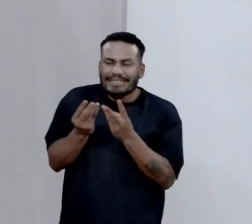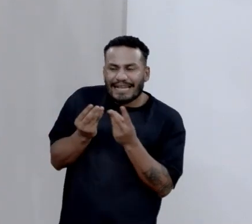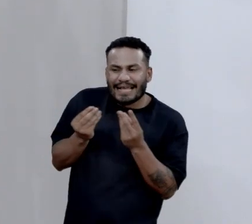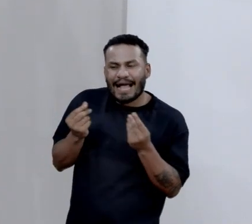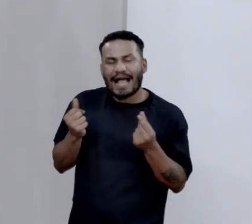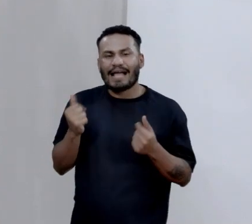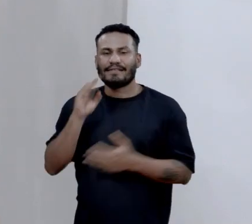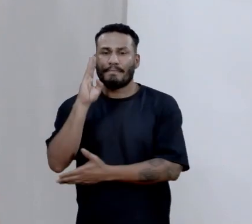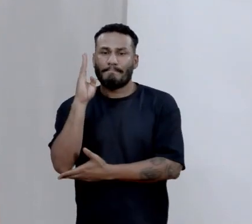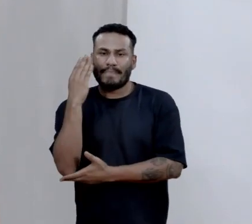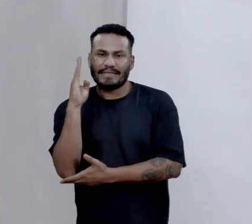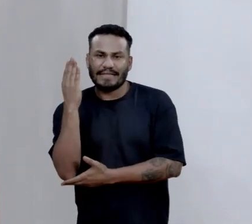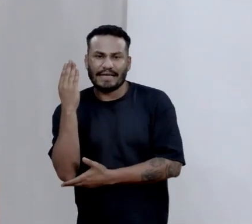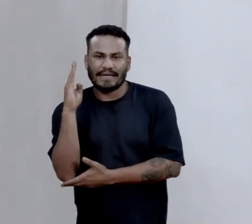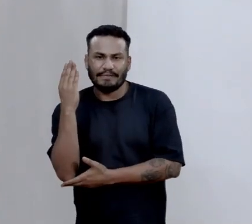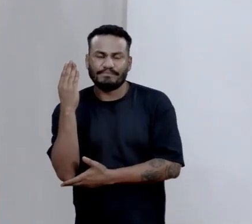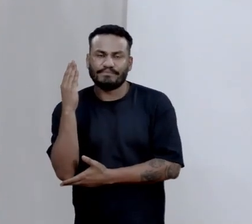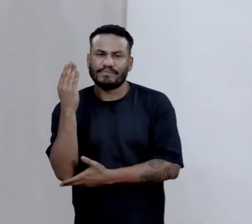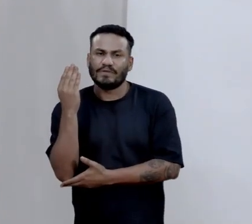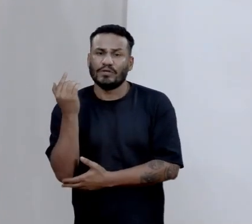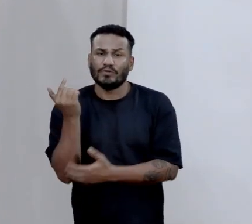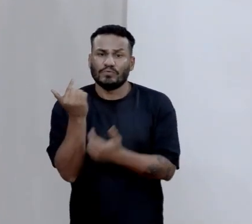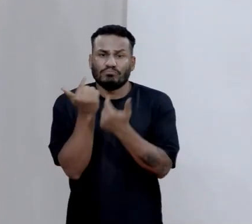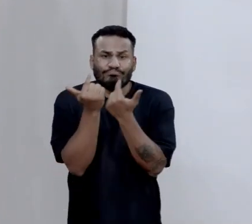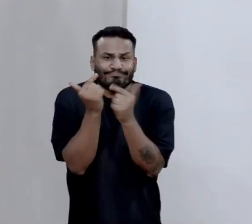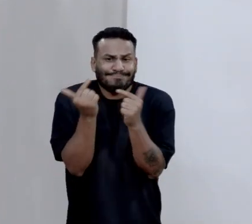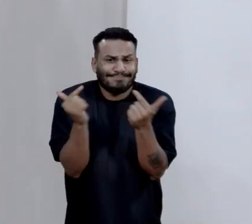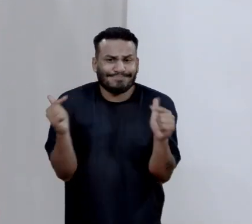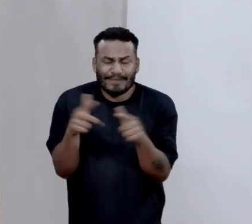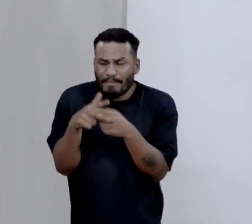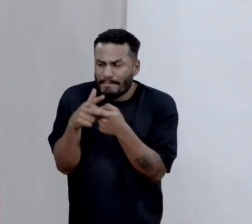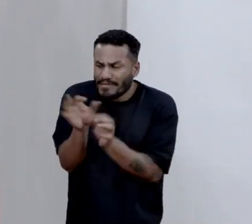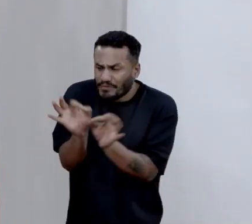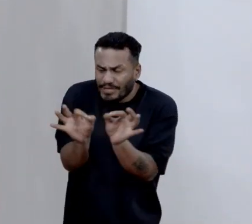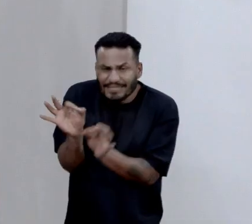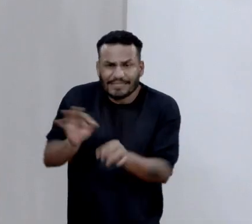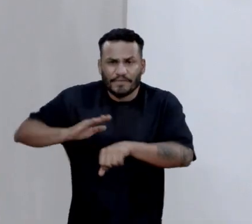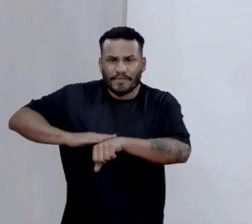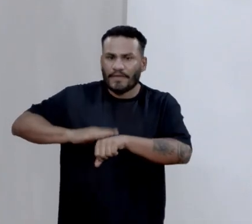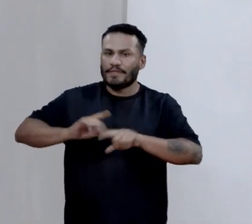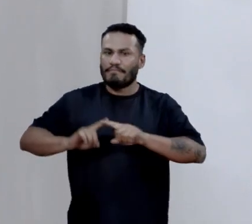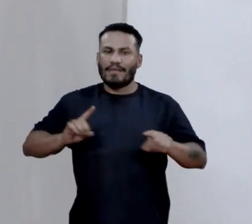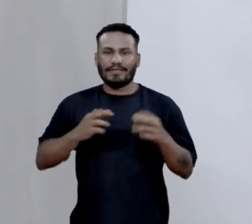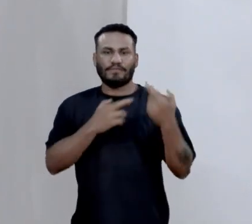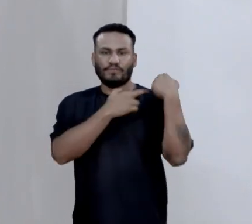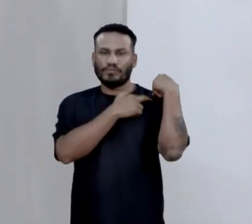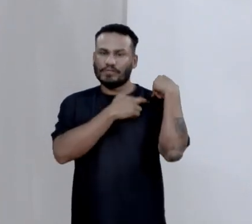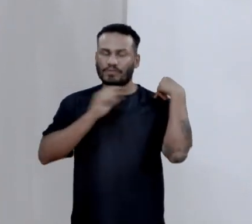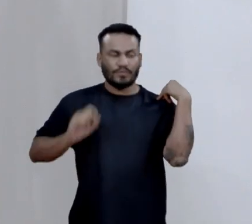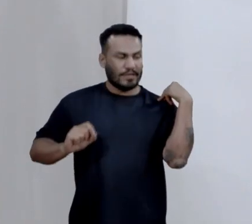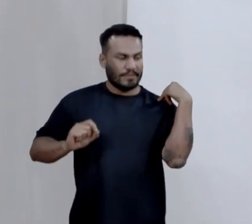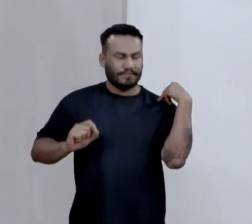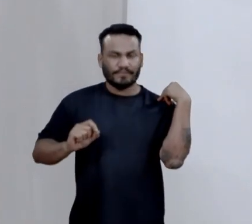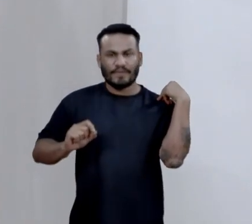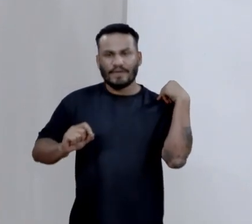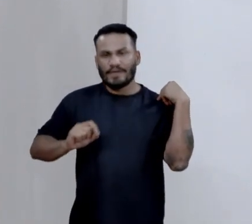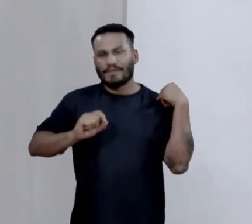a madeira efetivamente não dá mais conta, as manutenções são feitas, mas em função já